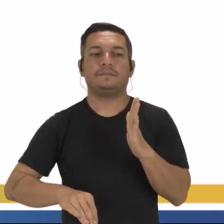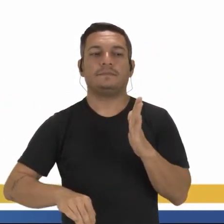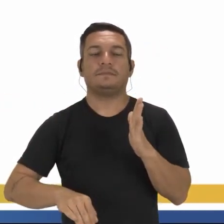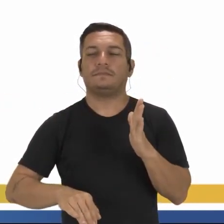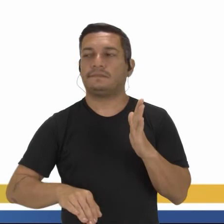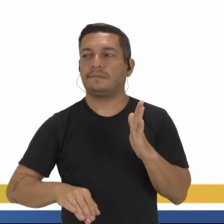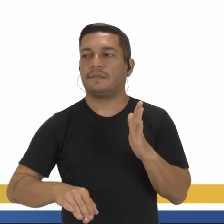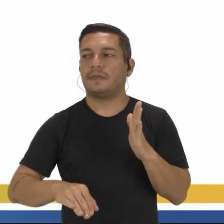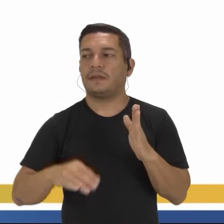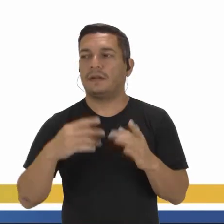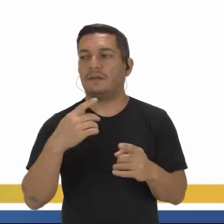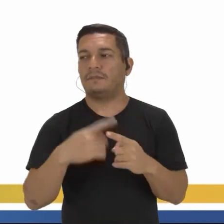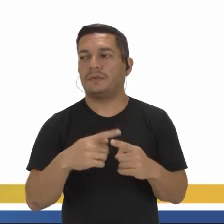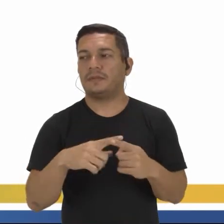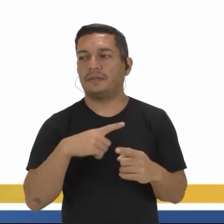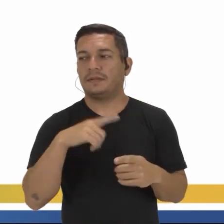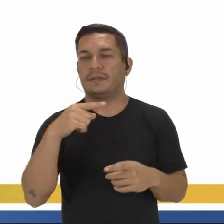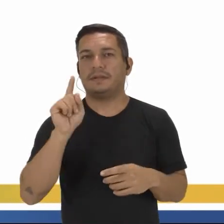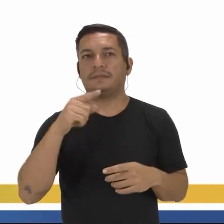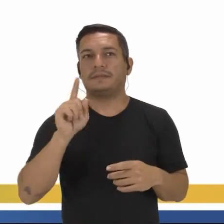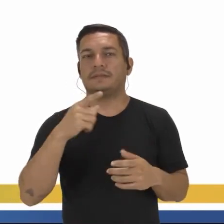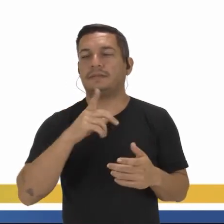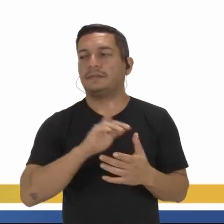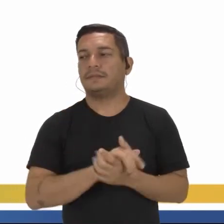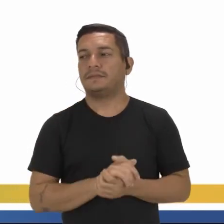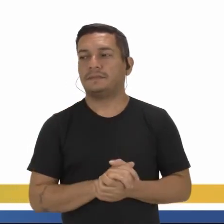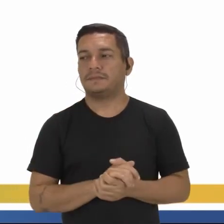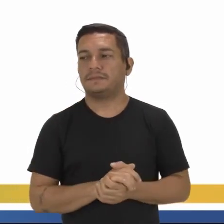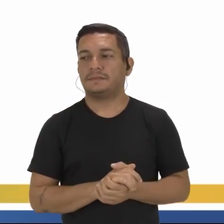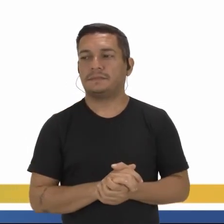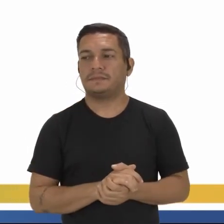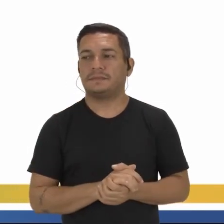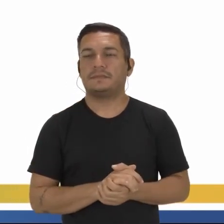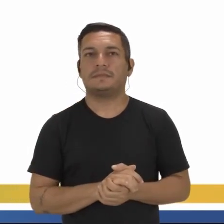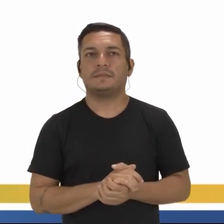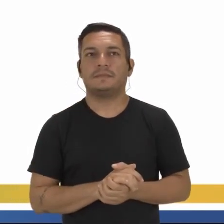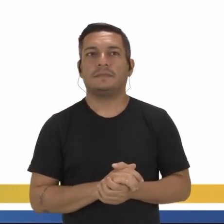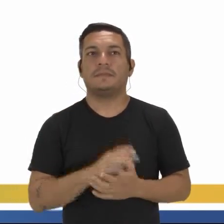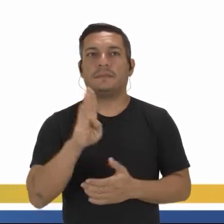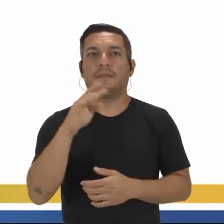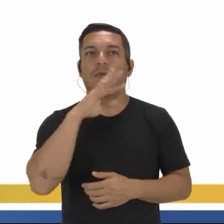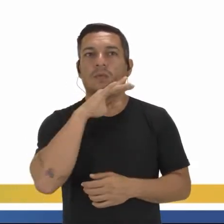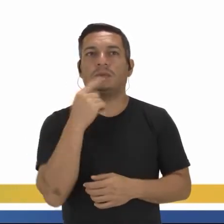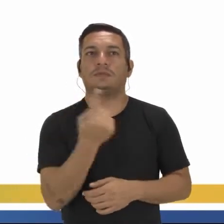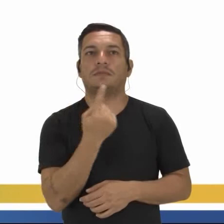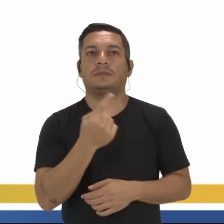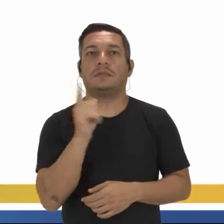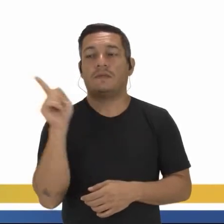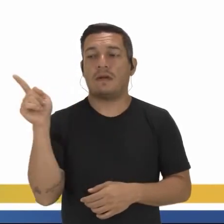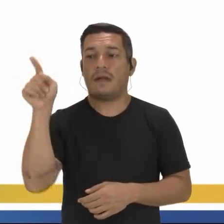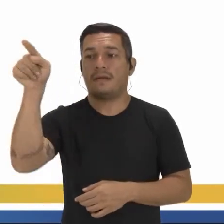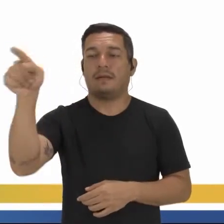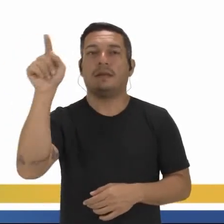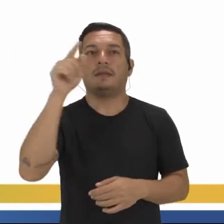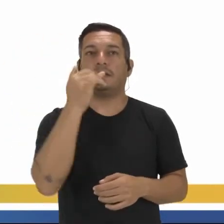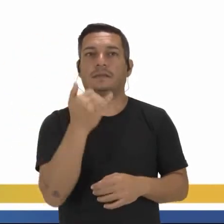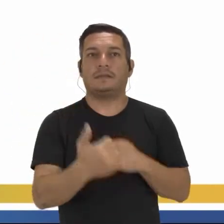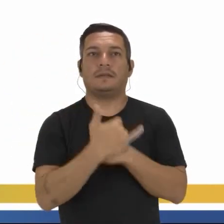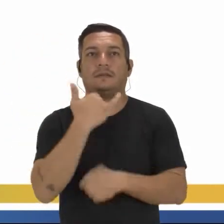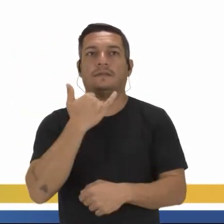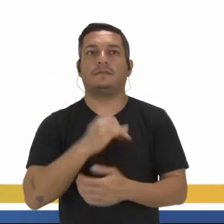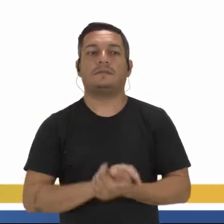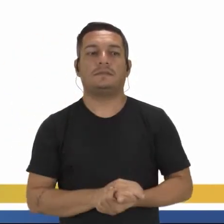tiraria a letra A, porque lápis, né? Nós sabemos que tem acento. A paroxítona terminada em is. Letra B. Ruim,